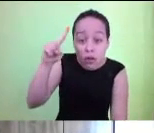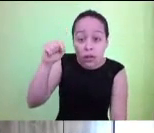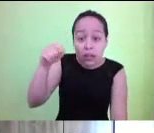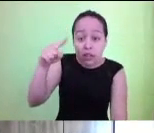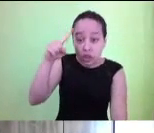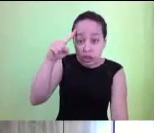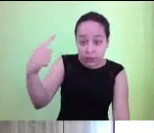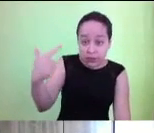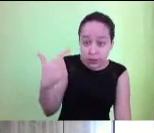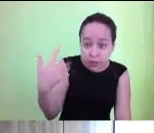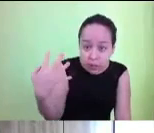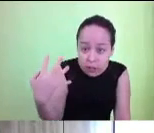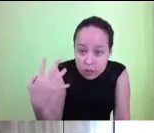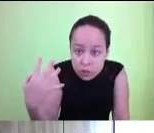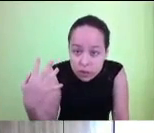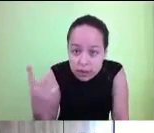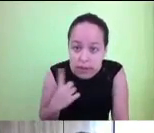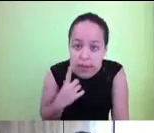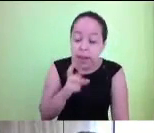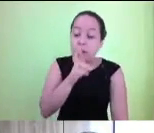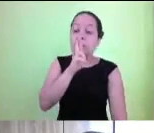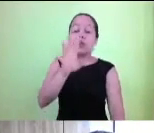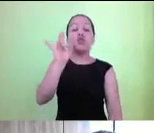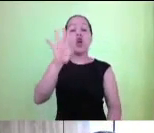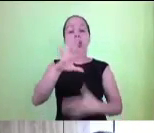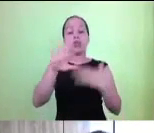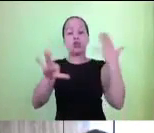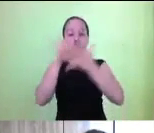24, através do Exatamente. processo seletivo.